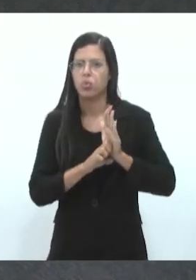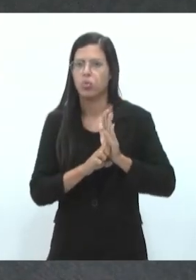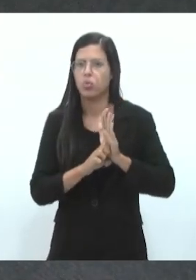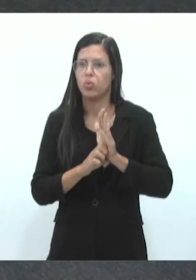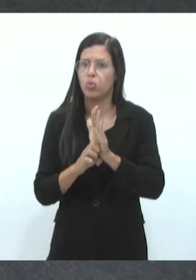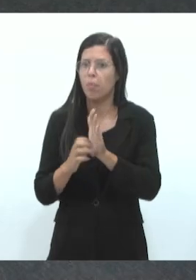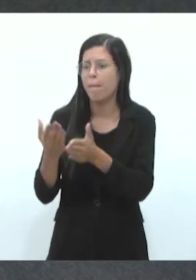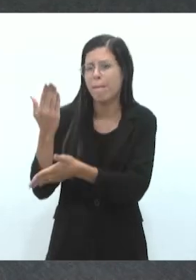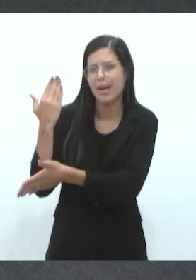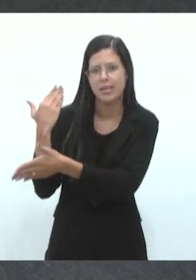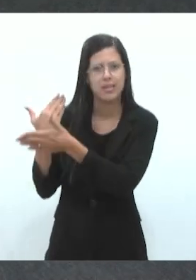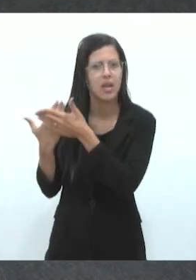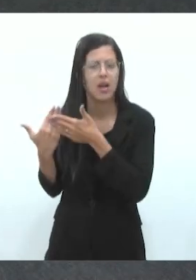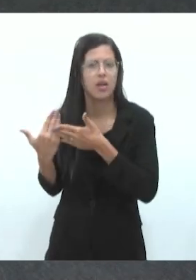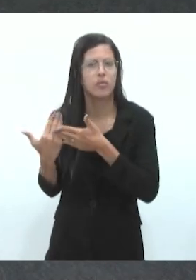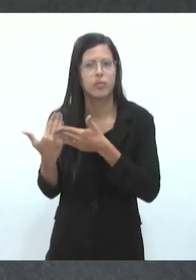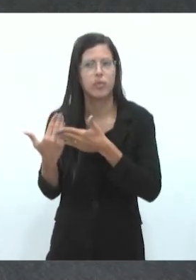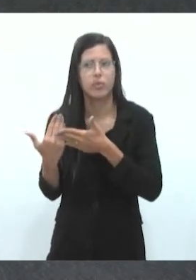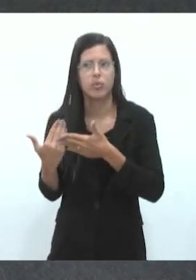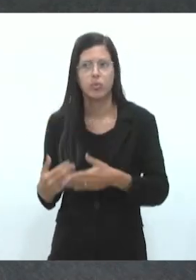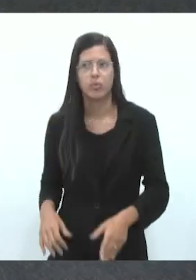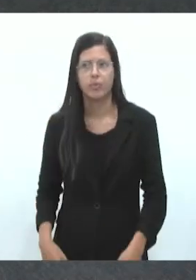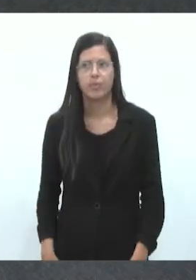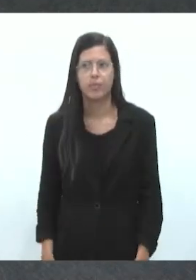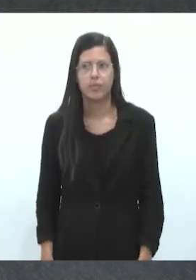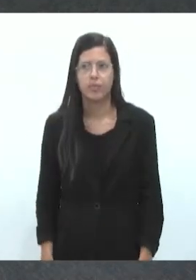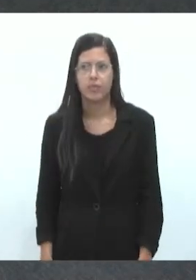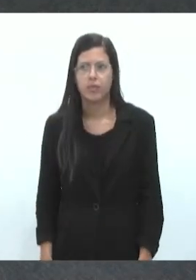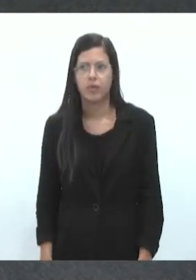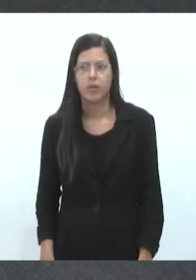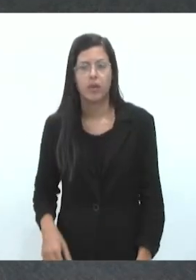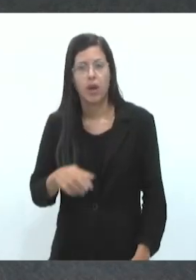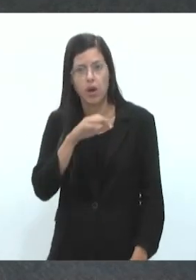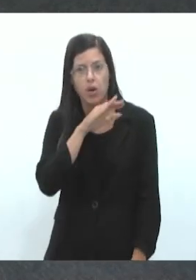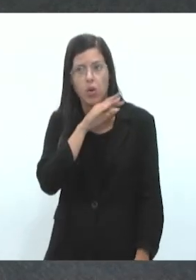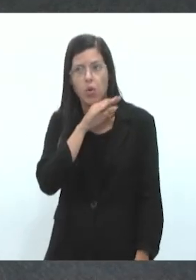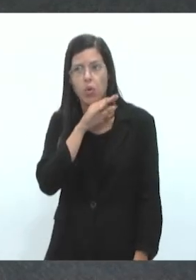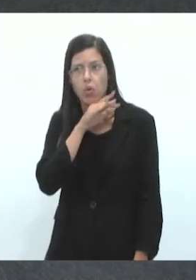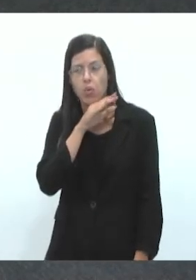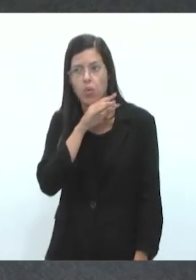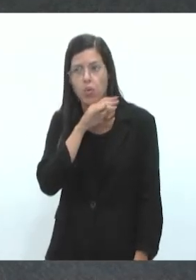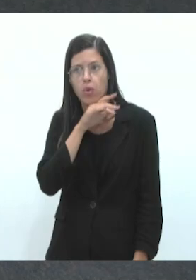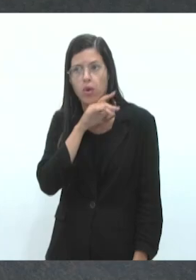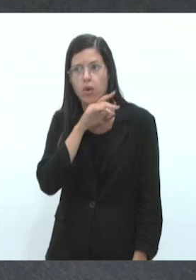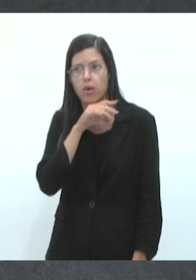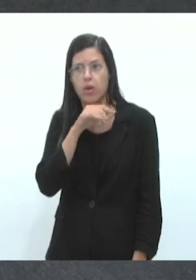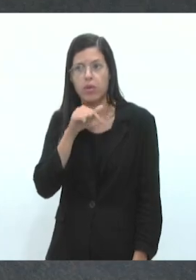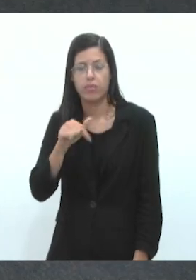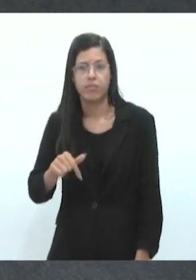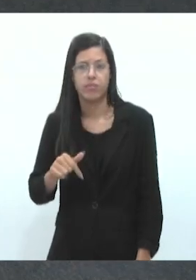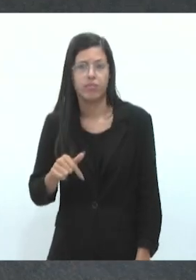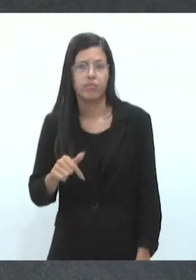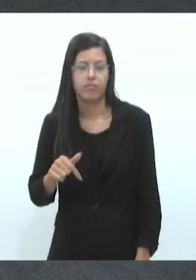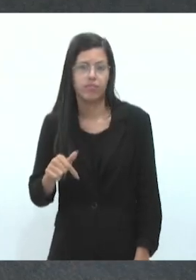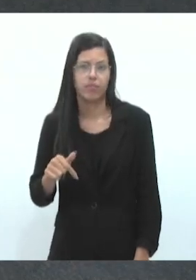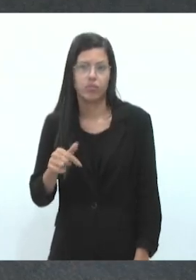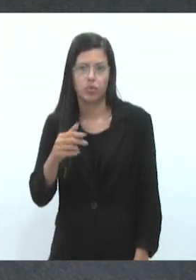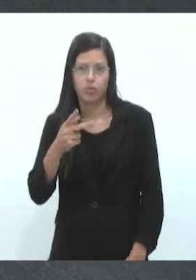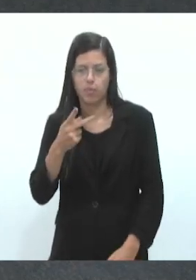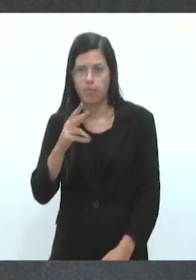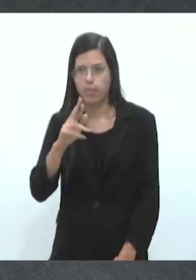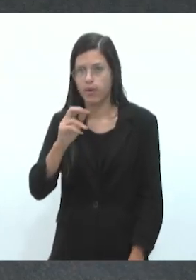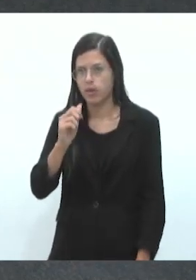arcaico, onde é uma madrasta para os praças e uma mãe para os oficiais. E vou além. A